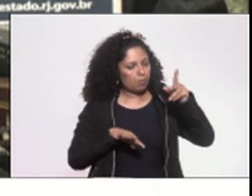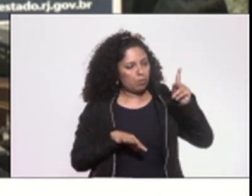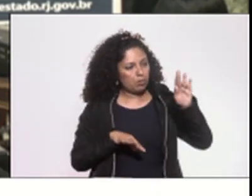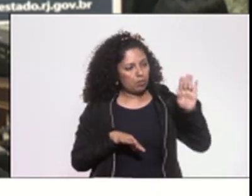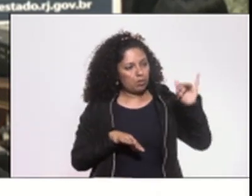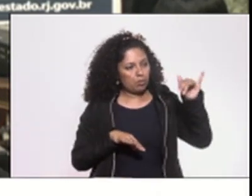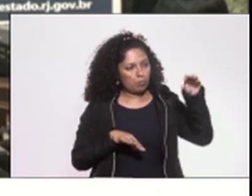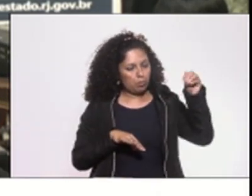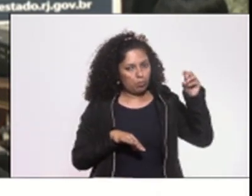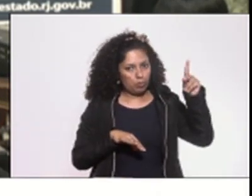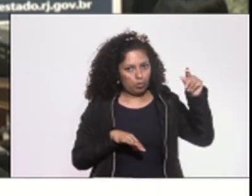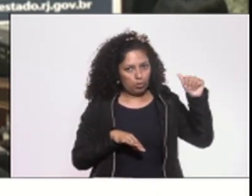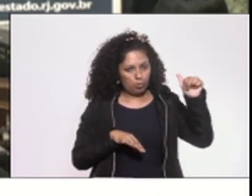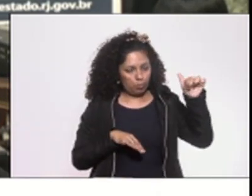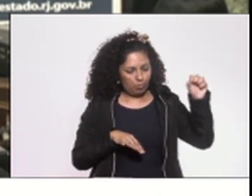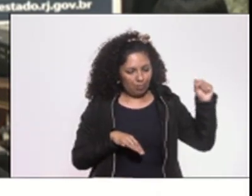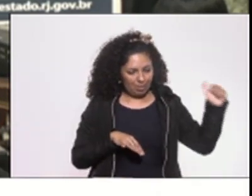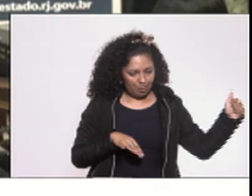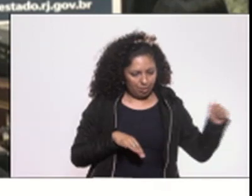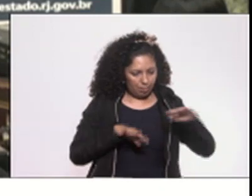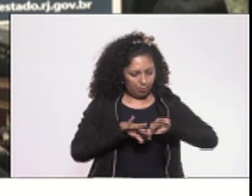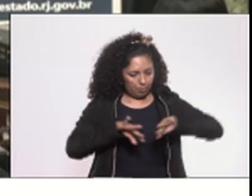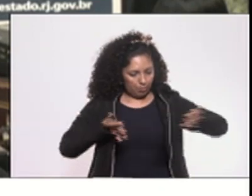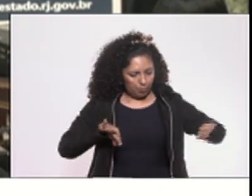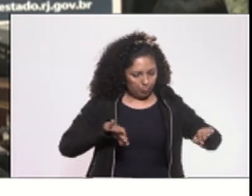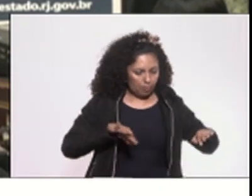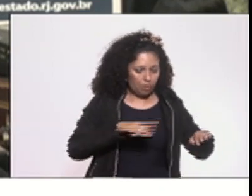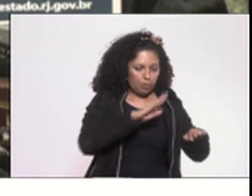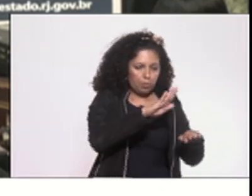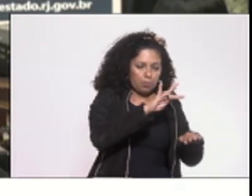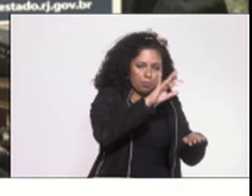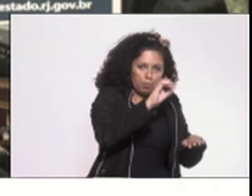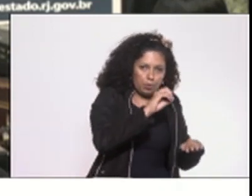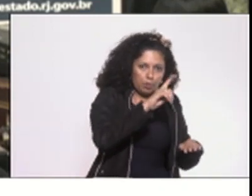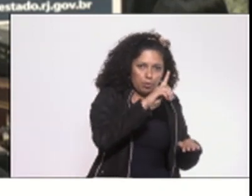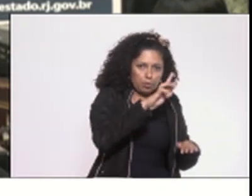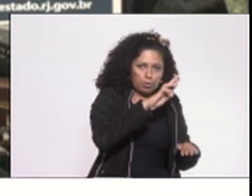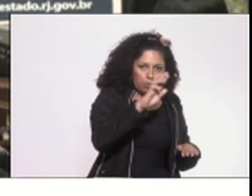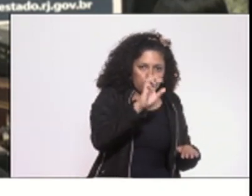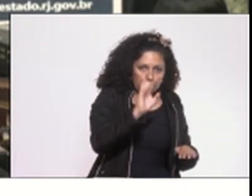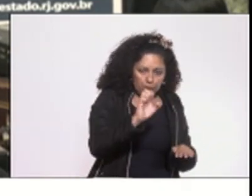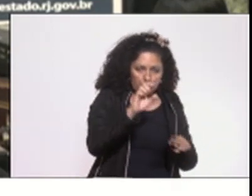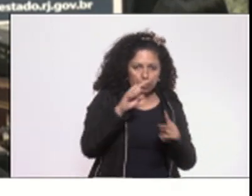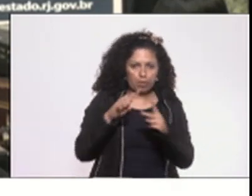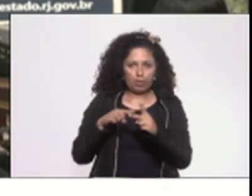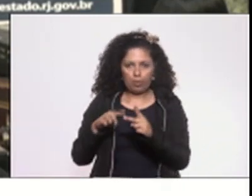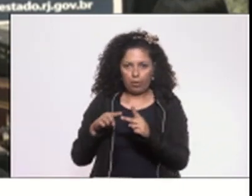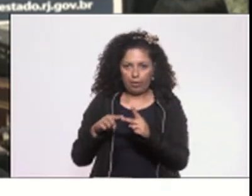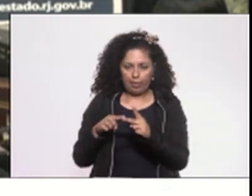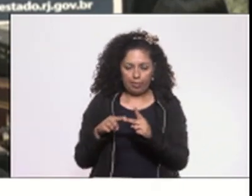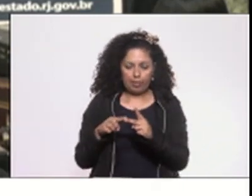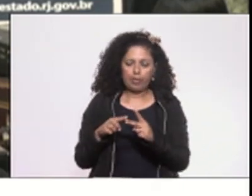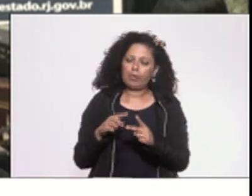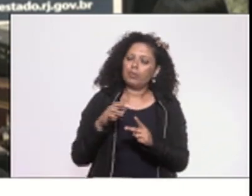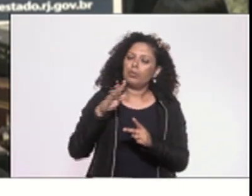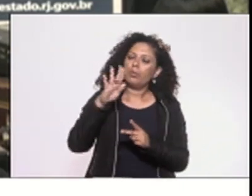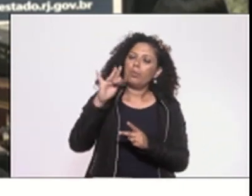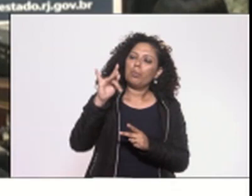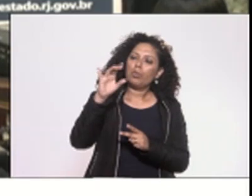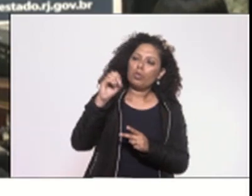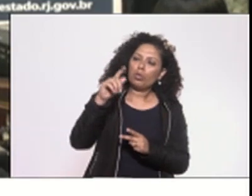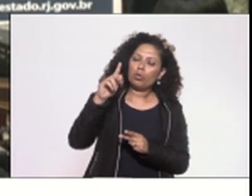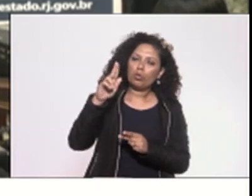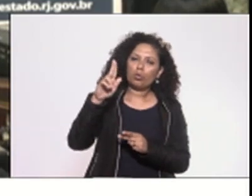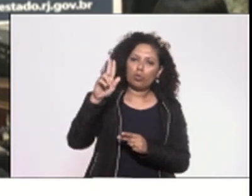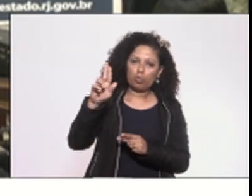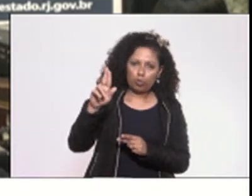linhas de produtos, chamada BioGreen e BioBlue. A nossa marca de palmito em conserva hoje se chama Natopalme, em alguns lugares